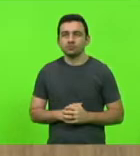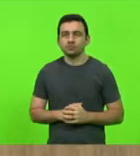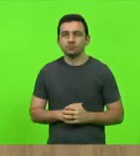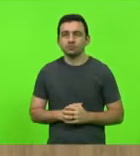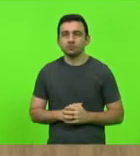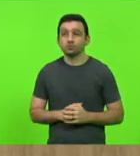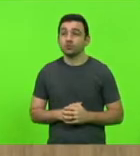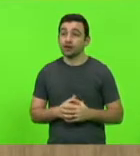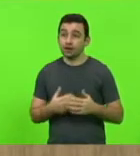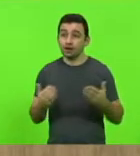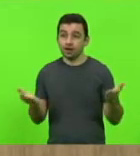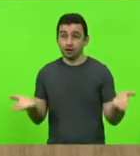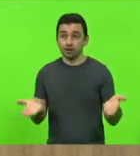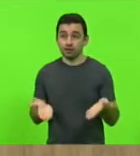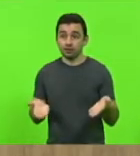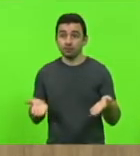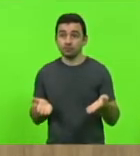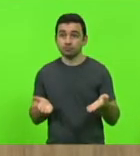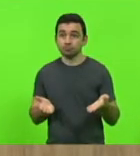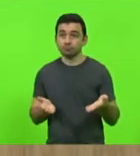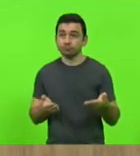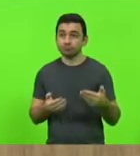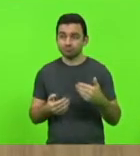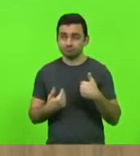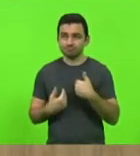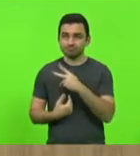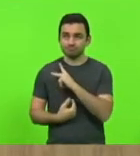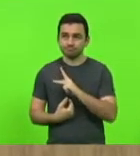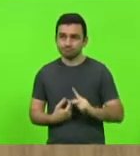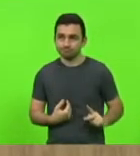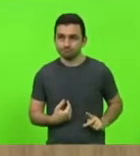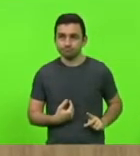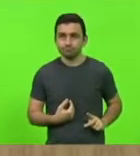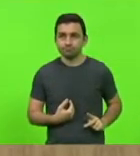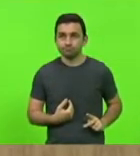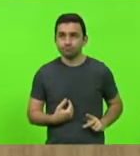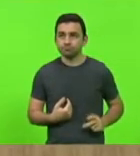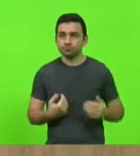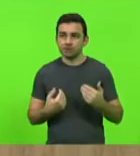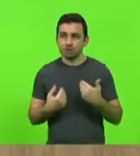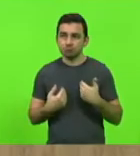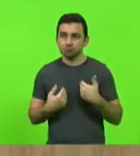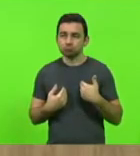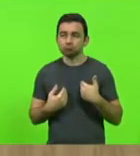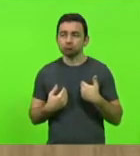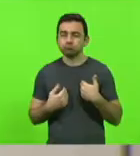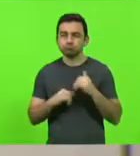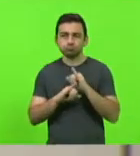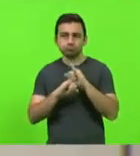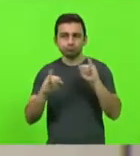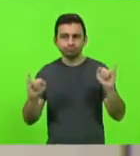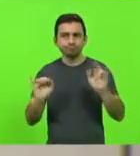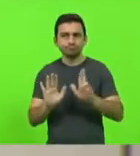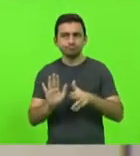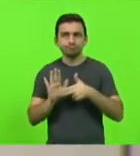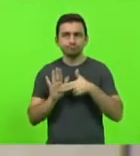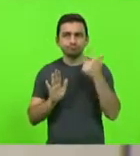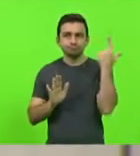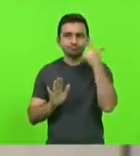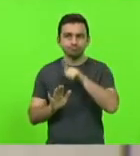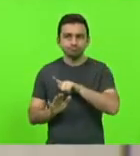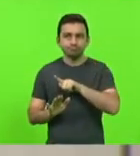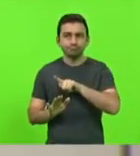Neste momento, com o presidente da Assembleia, eu declaro empossado no